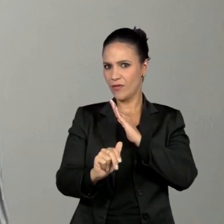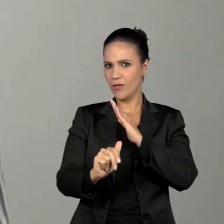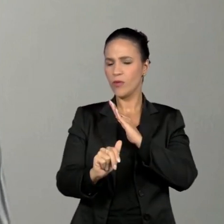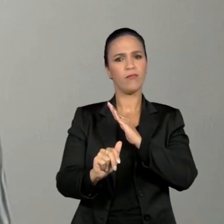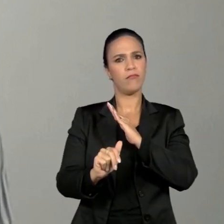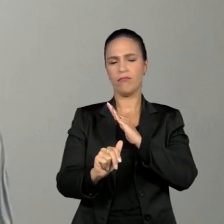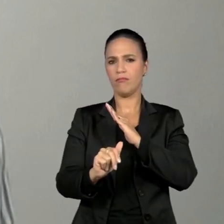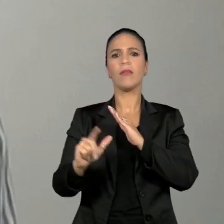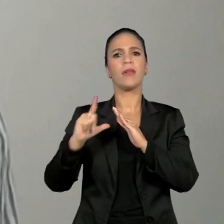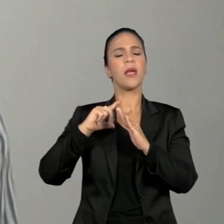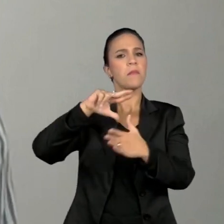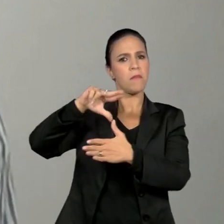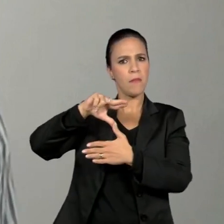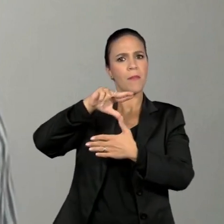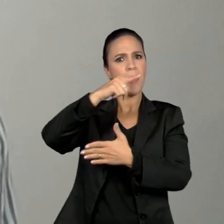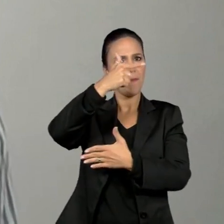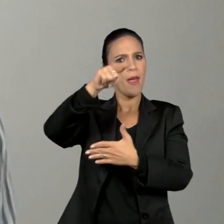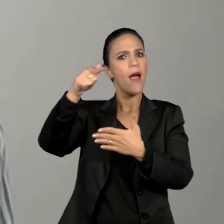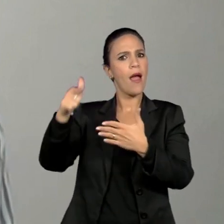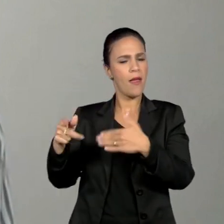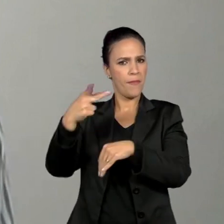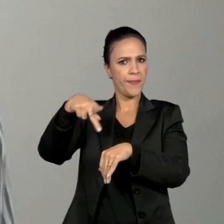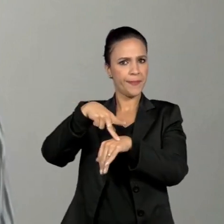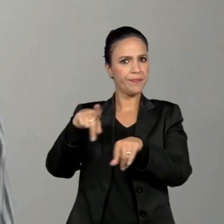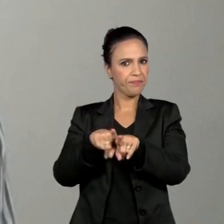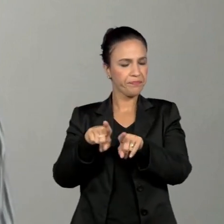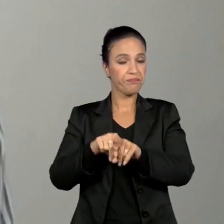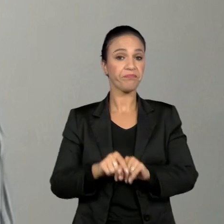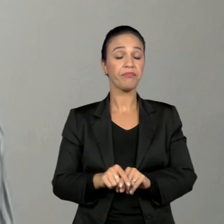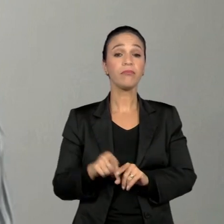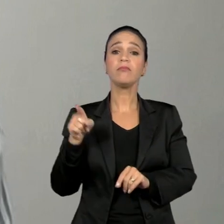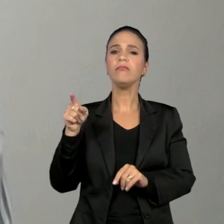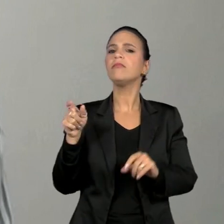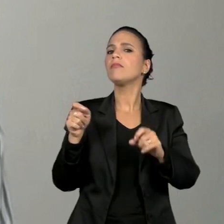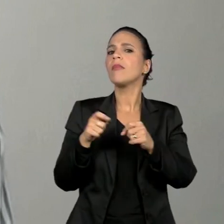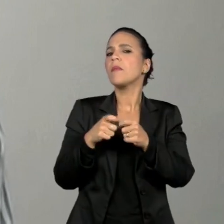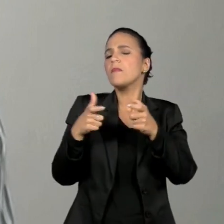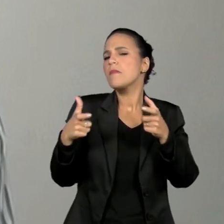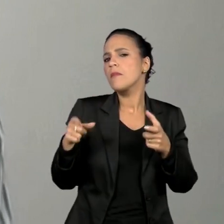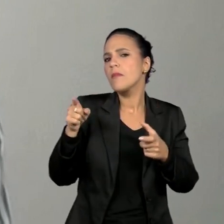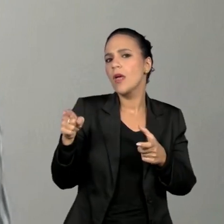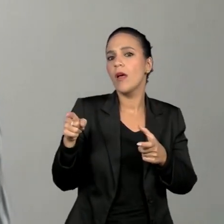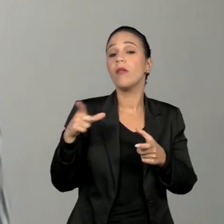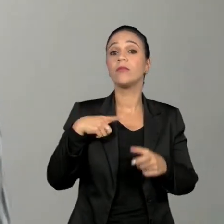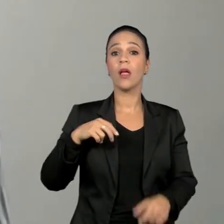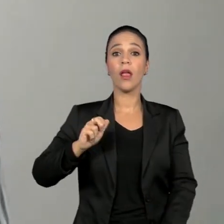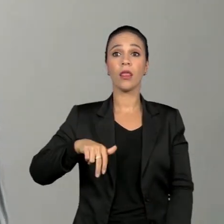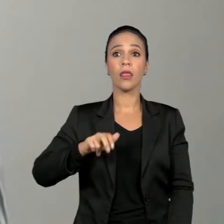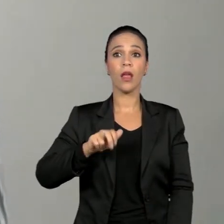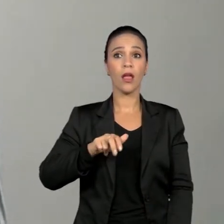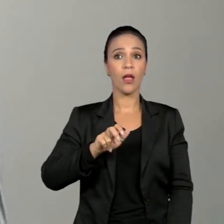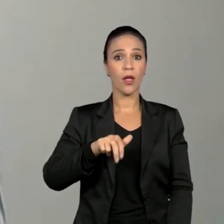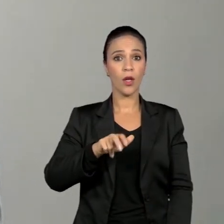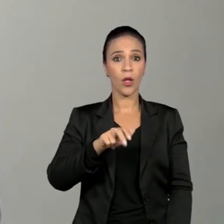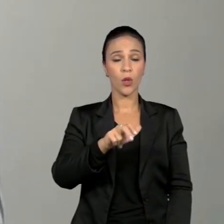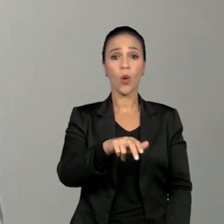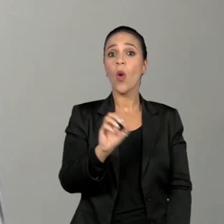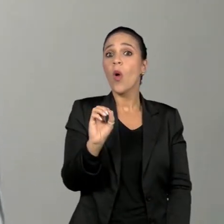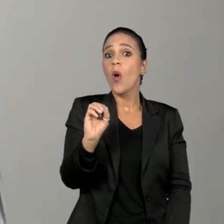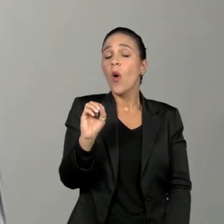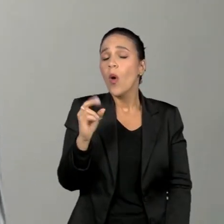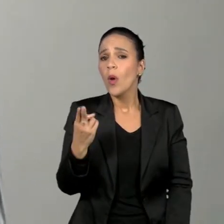elas partem rumo ao desconhecido, não é? Muitas vezes dias e dias aí pela estrada. Traz um pouquinho dessa experiência para a gente.